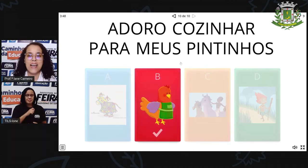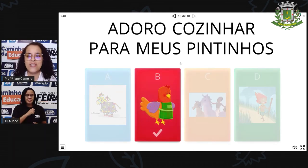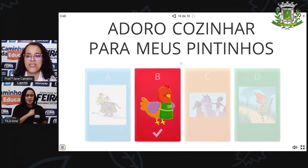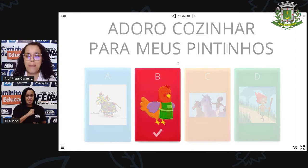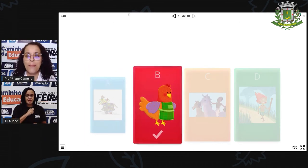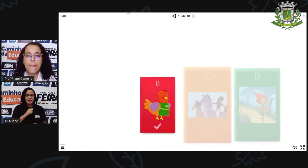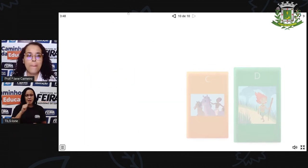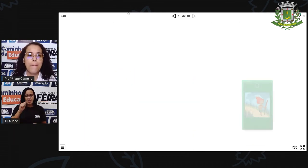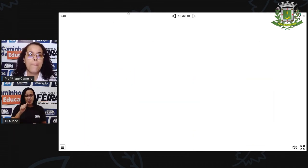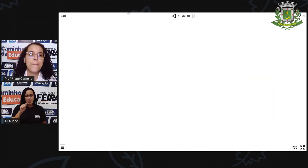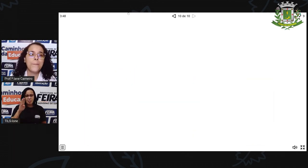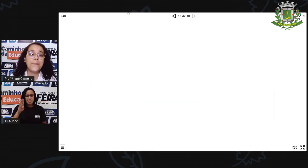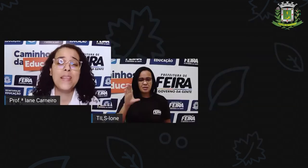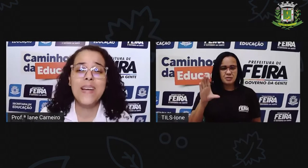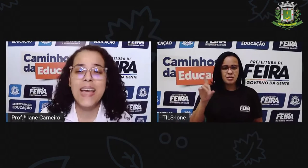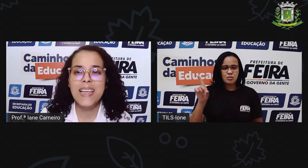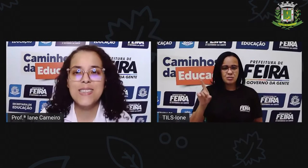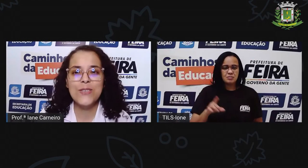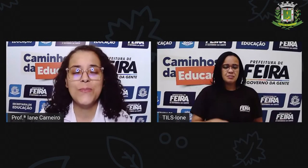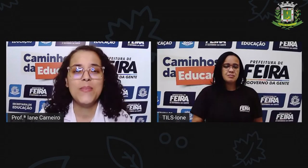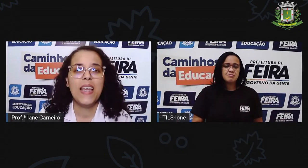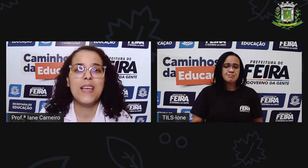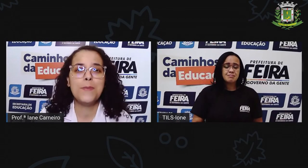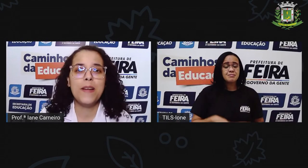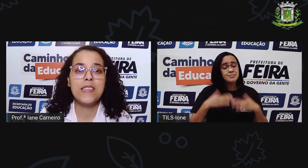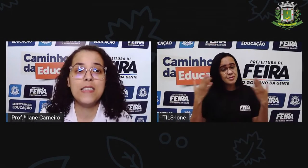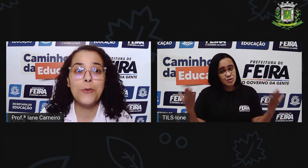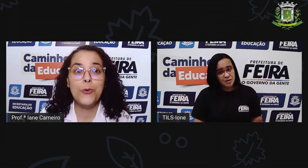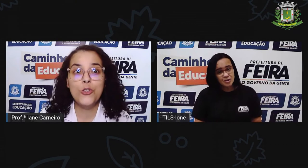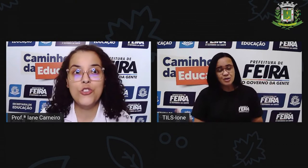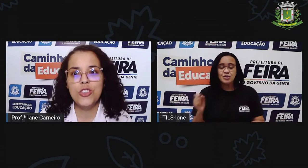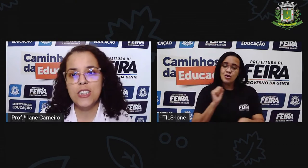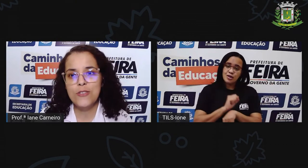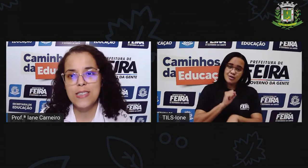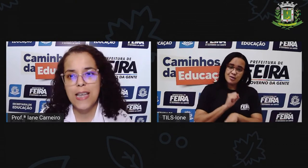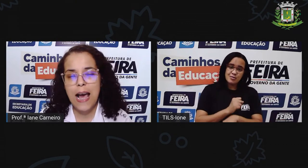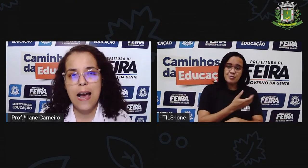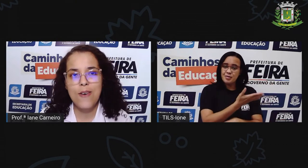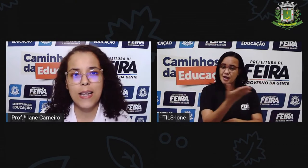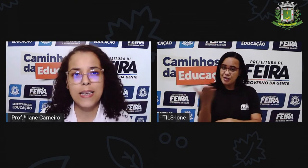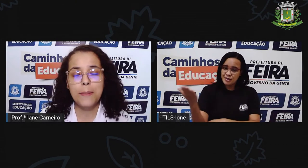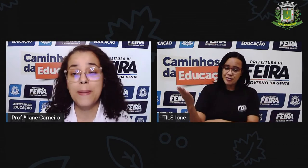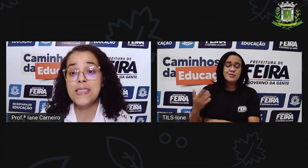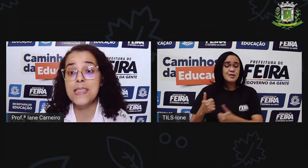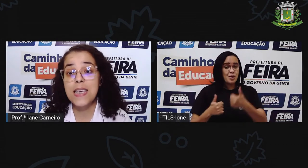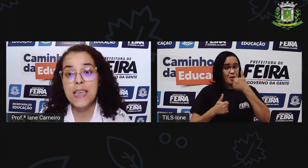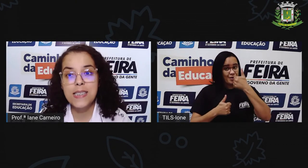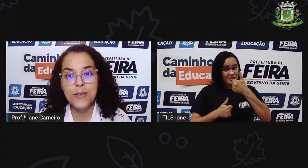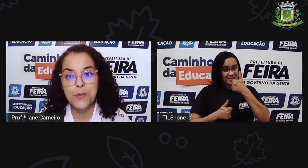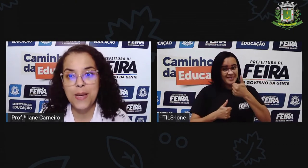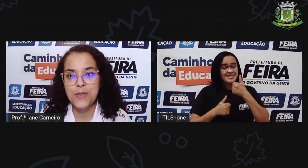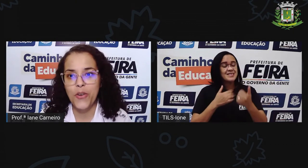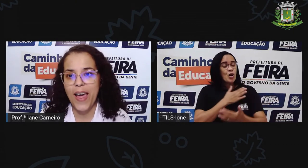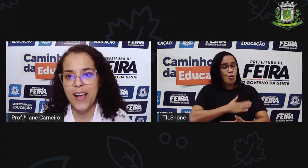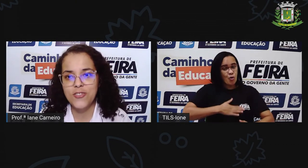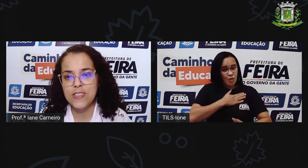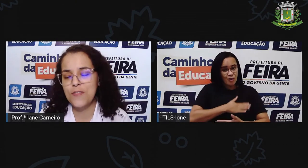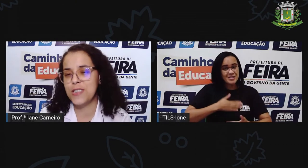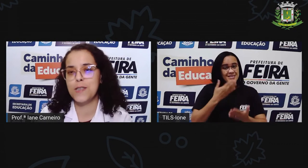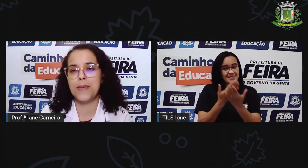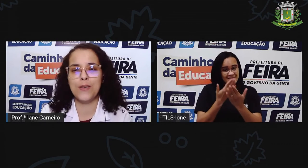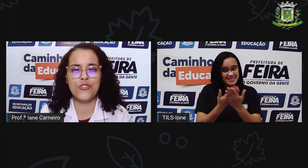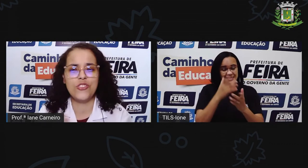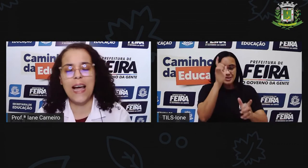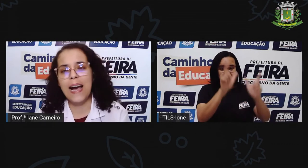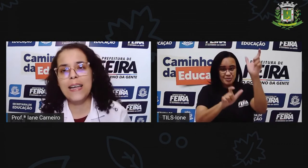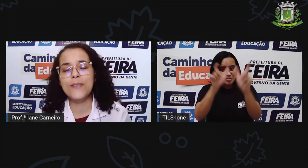a atividade, tá bom? Então é isso. Eu espero que vocês tenham curtido essa aula aí. Pesquisem os personagens que